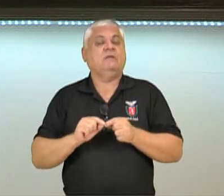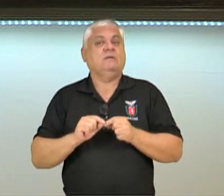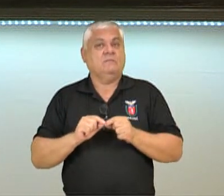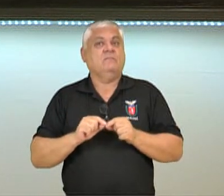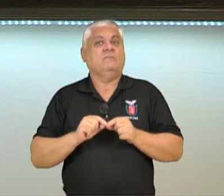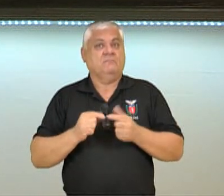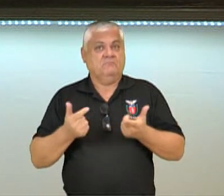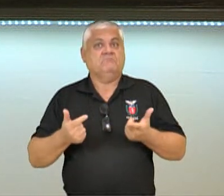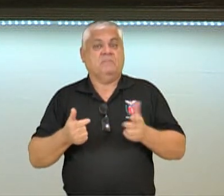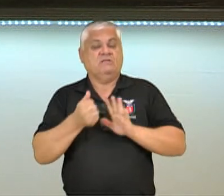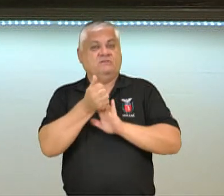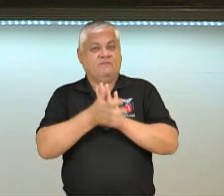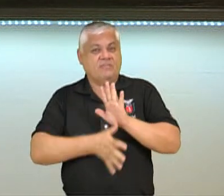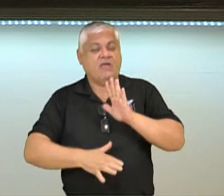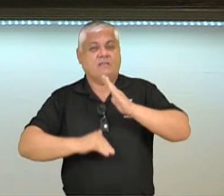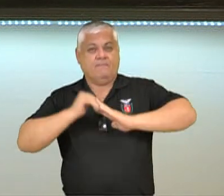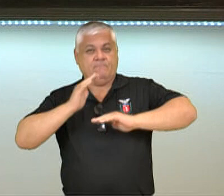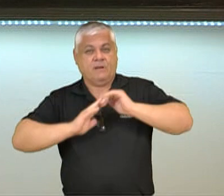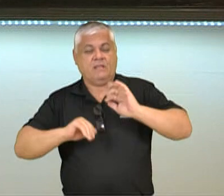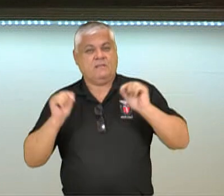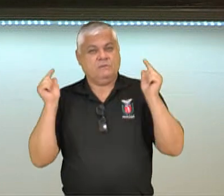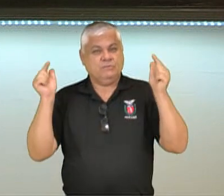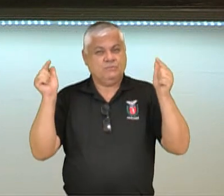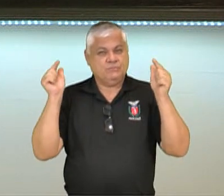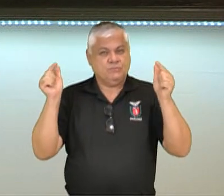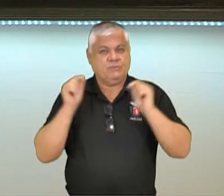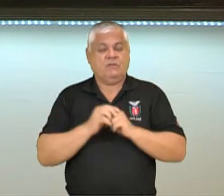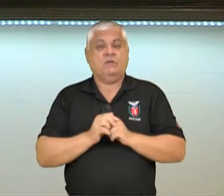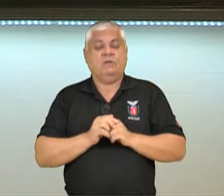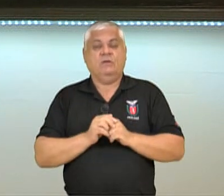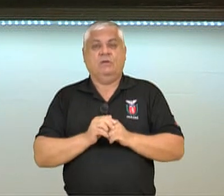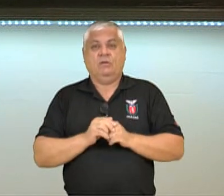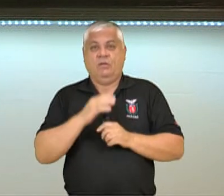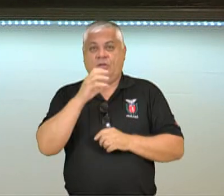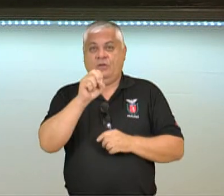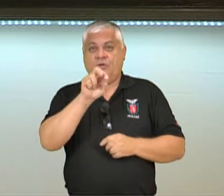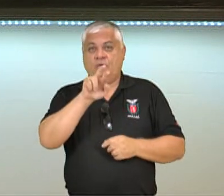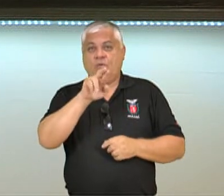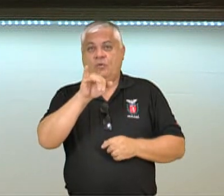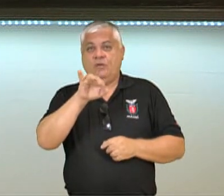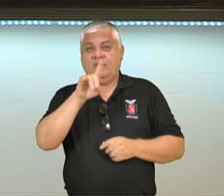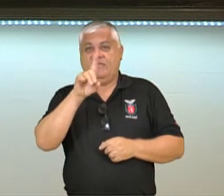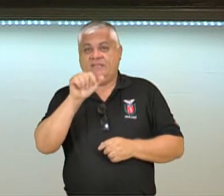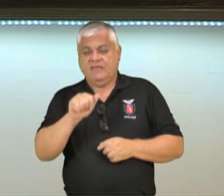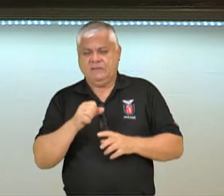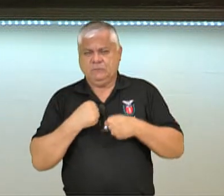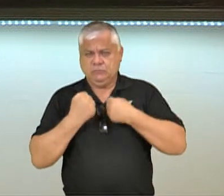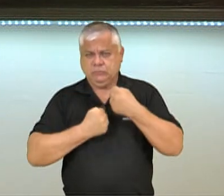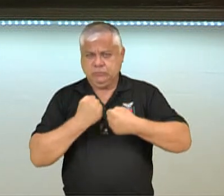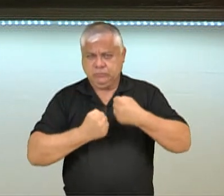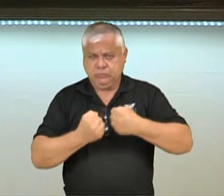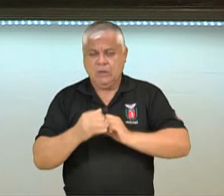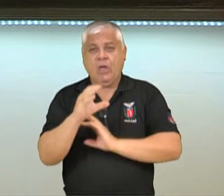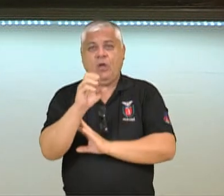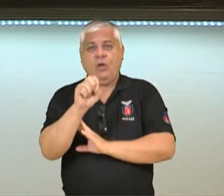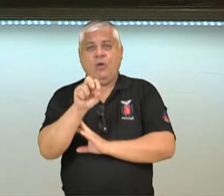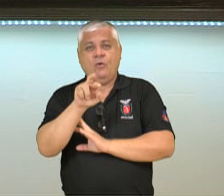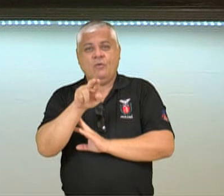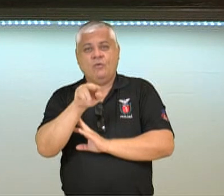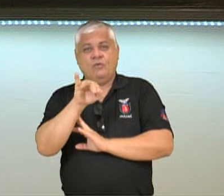atividade prática de aventura, a corrida de orientação. Vem comigo